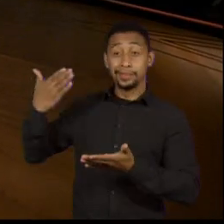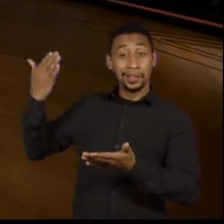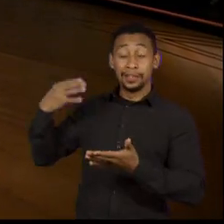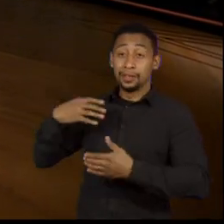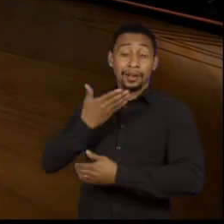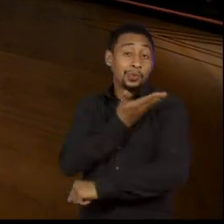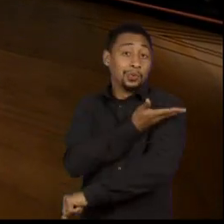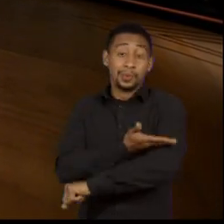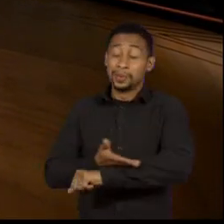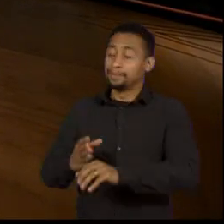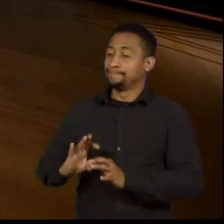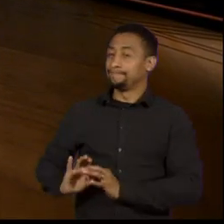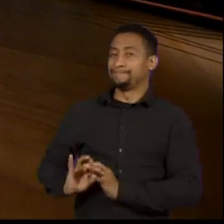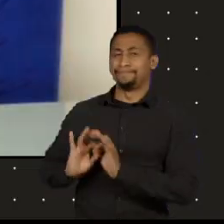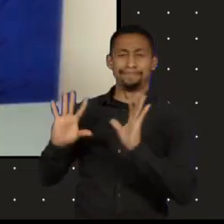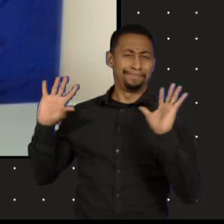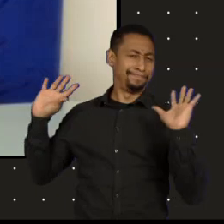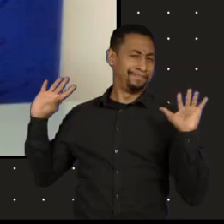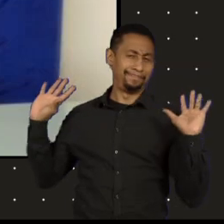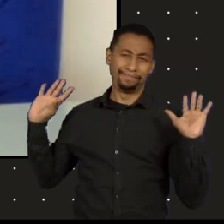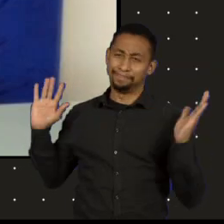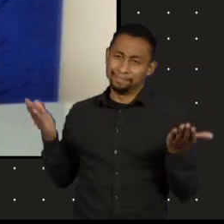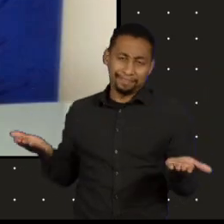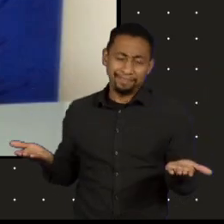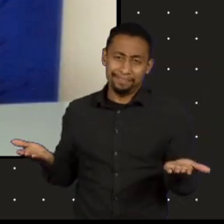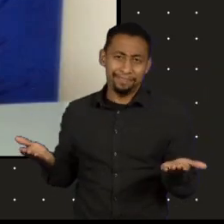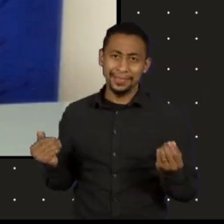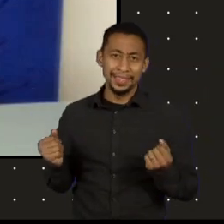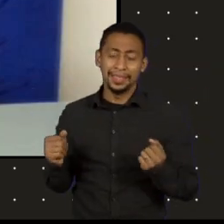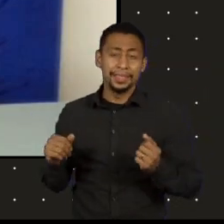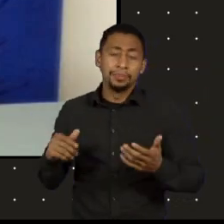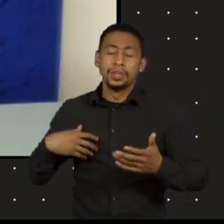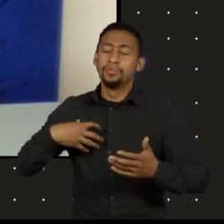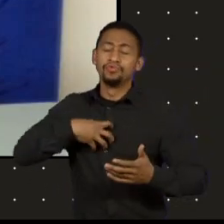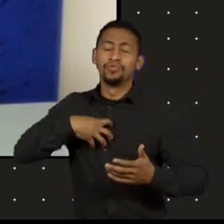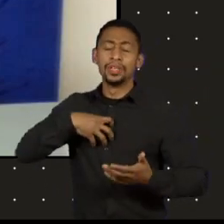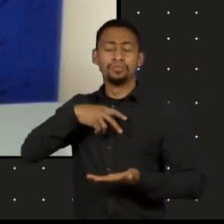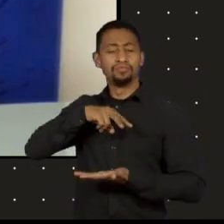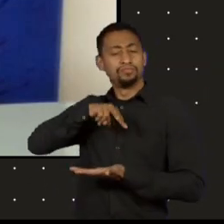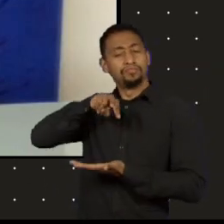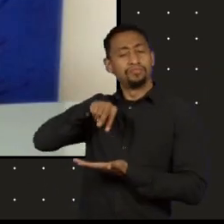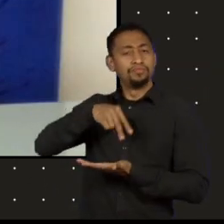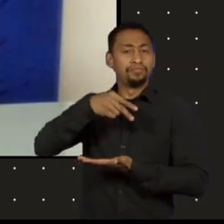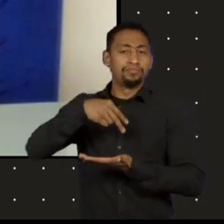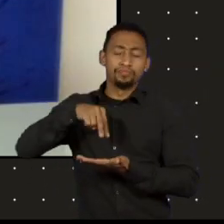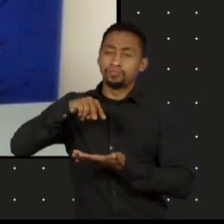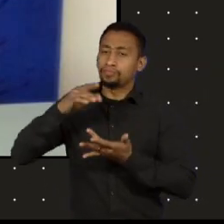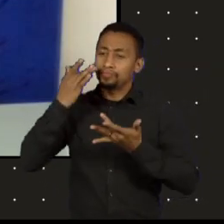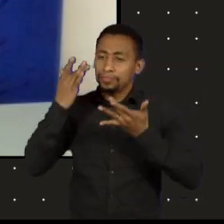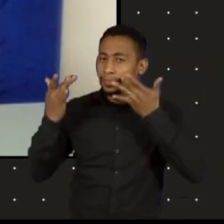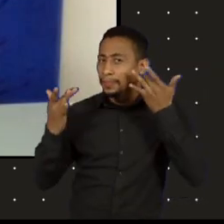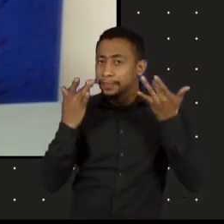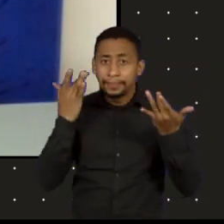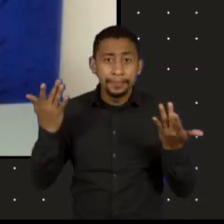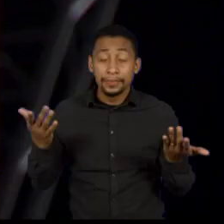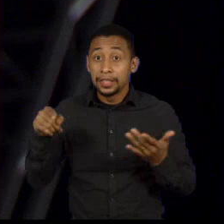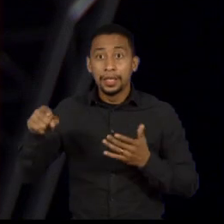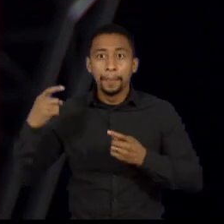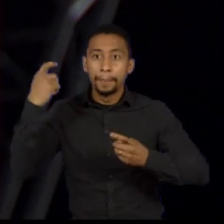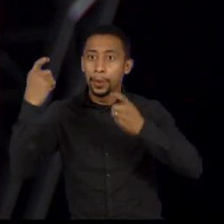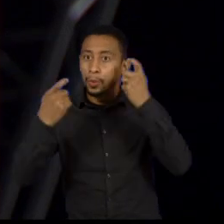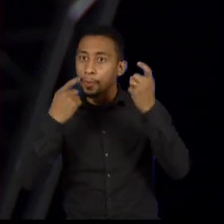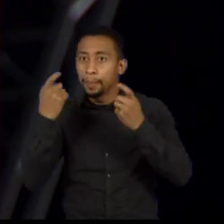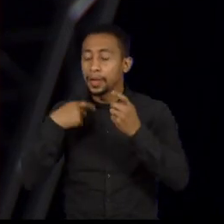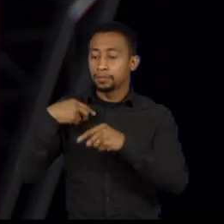liberdade corpórea mesmo, né? Que eu acho que é da dança e do Pagu Teatro Dança. Então, ele tinha muita